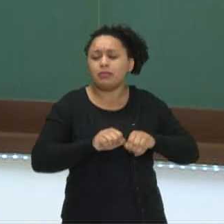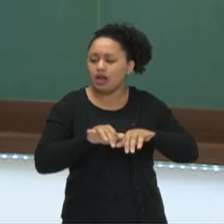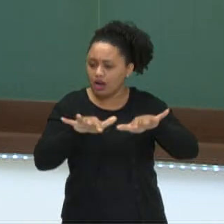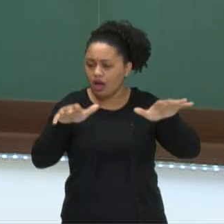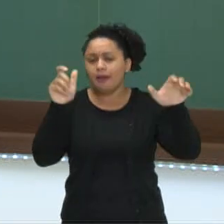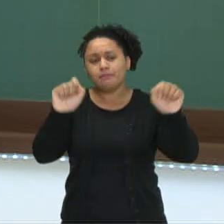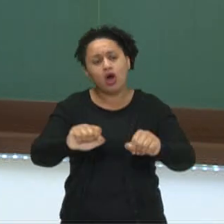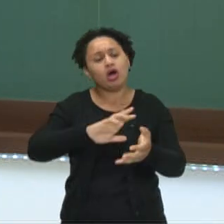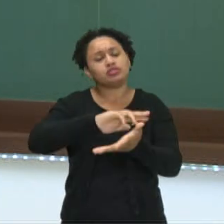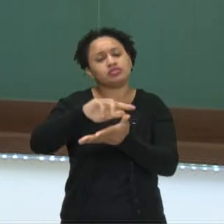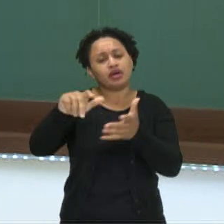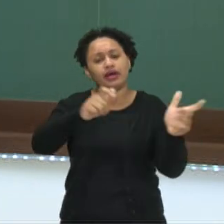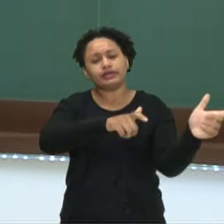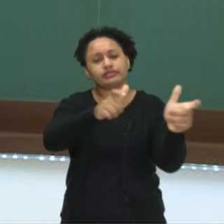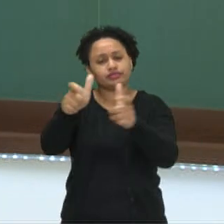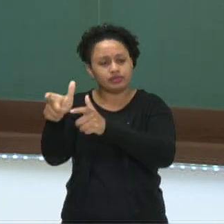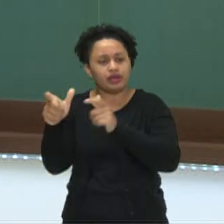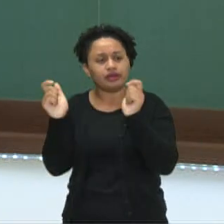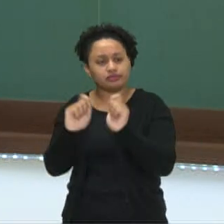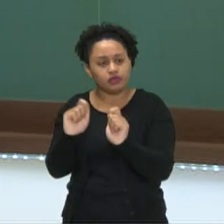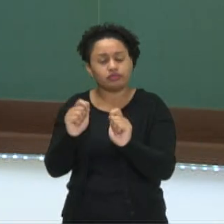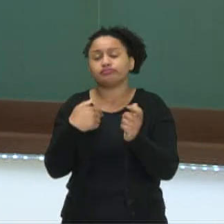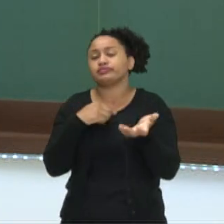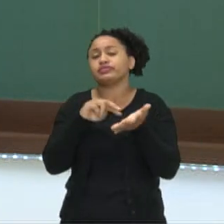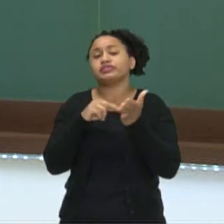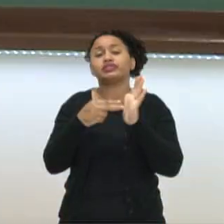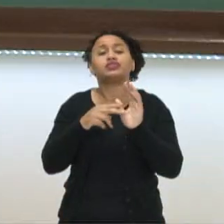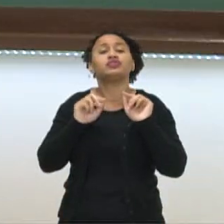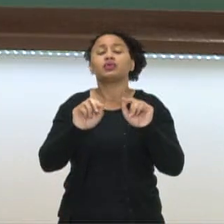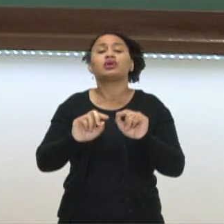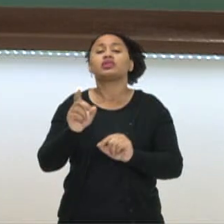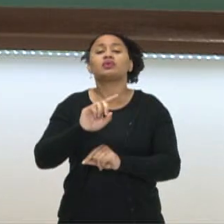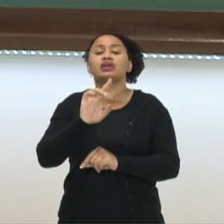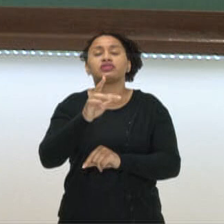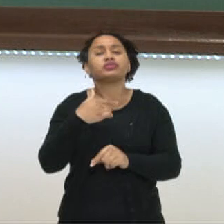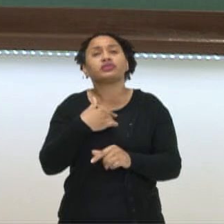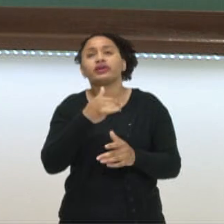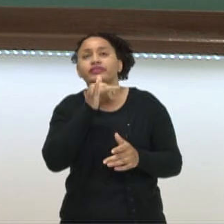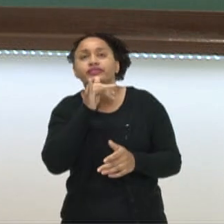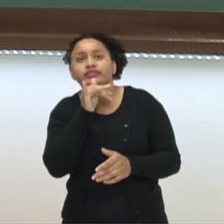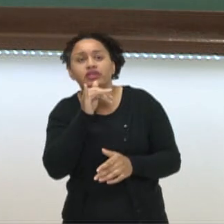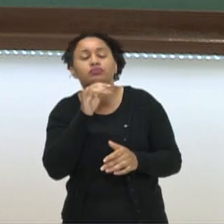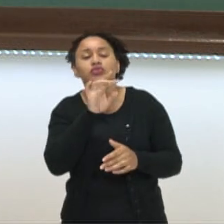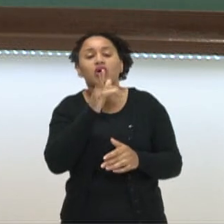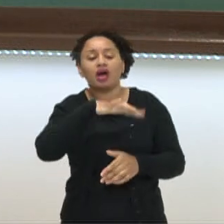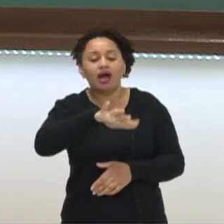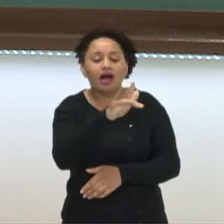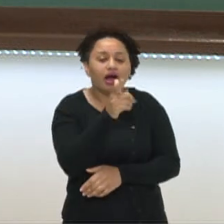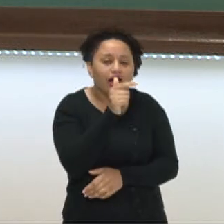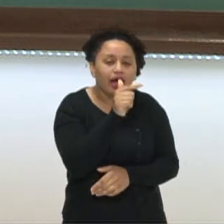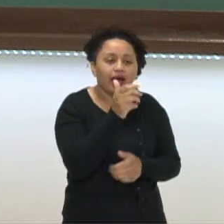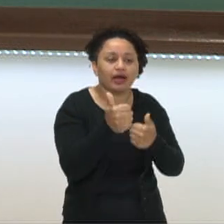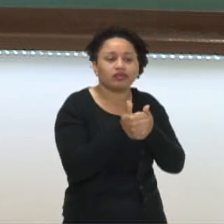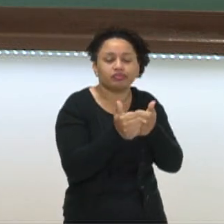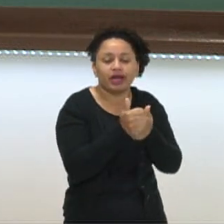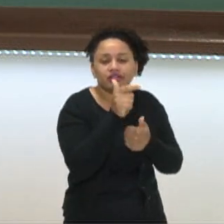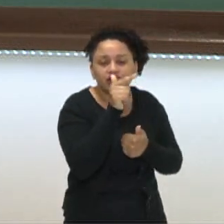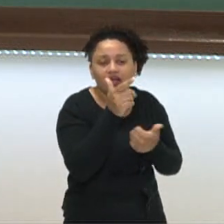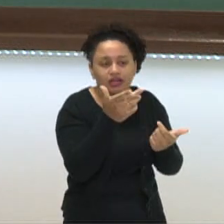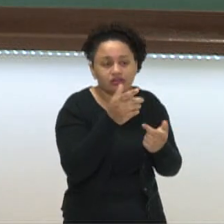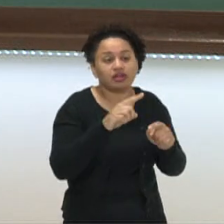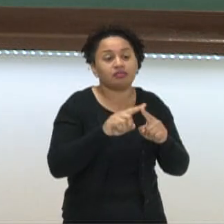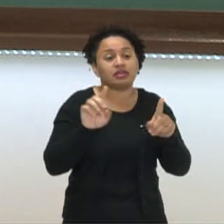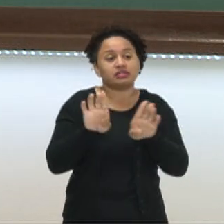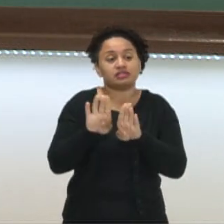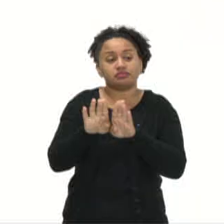diversidade muito grande de habitat, ou seja, o que eu quero dizer? Ela não está somente ali, vamos supor, no ambiente aquático. Ela está, por exemplo, como